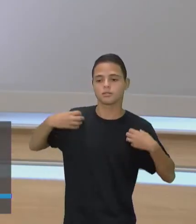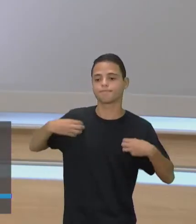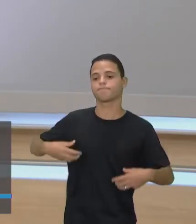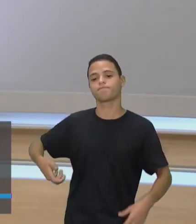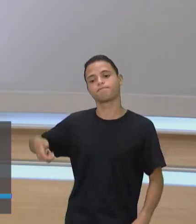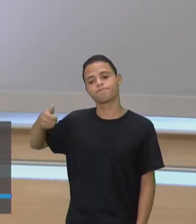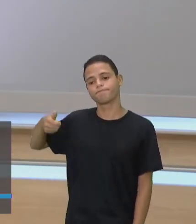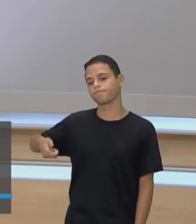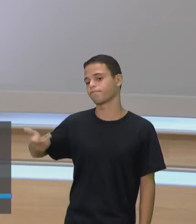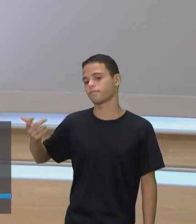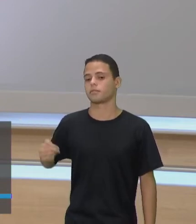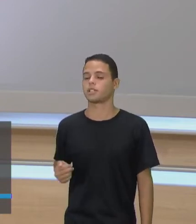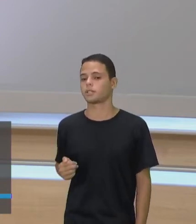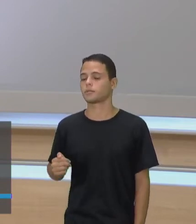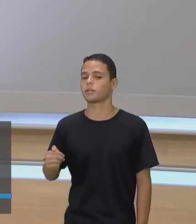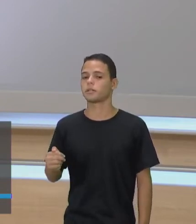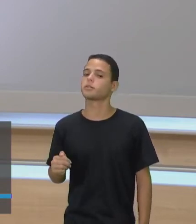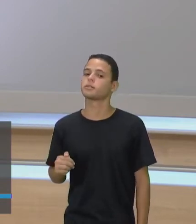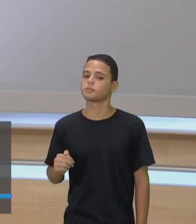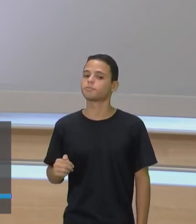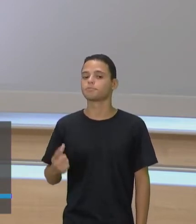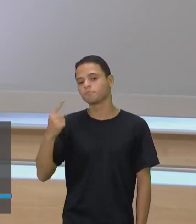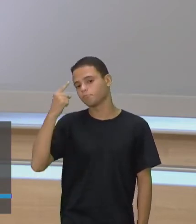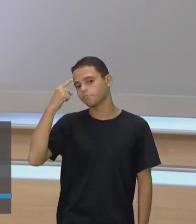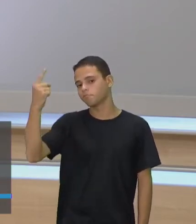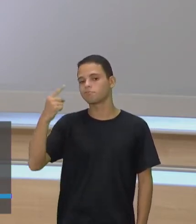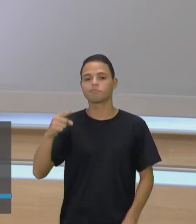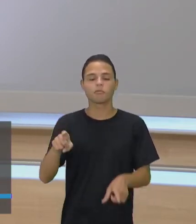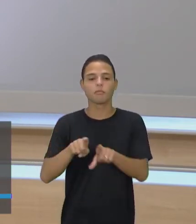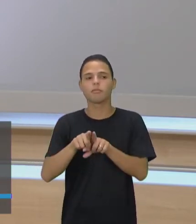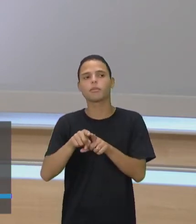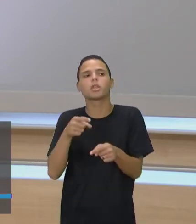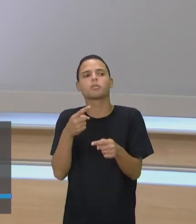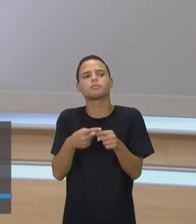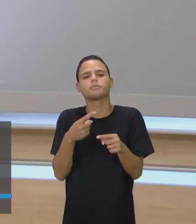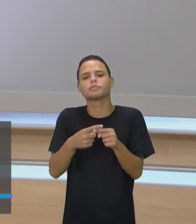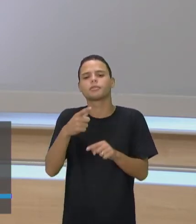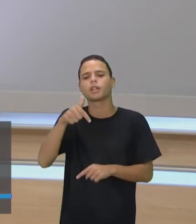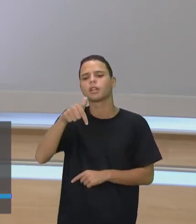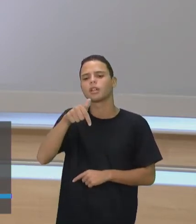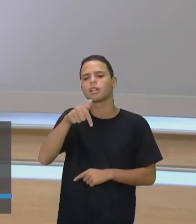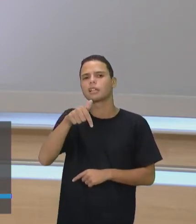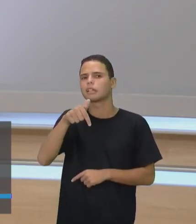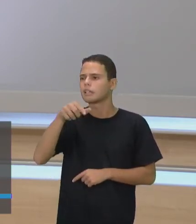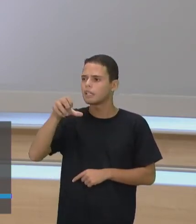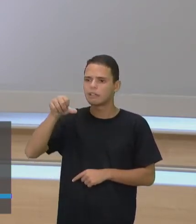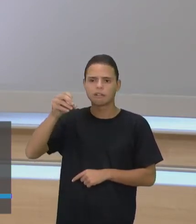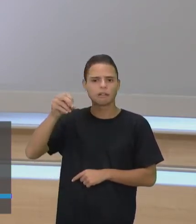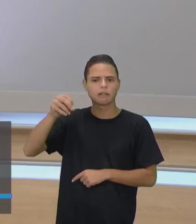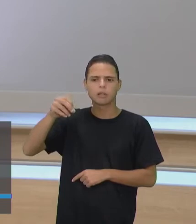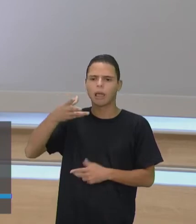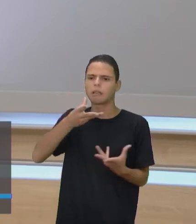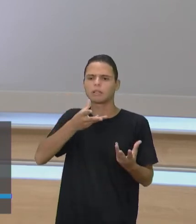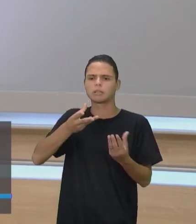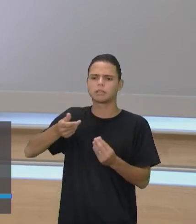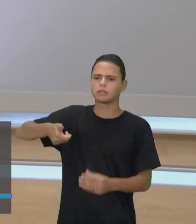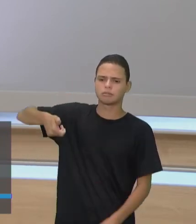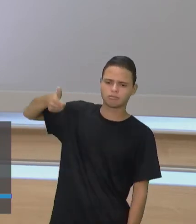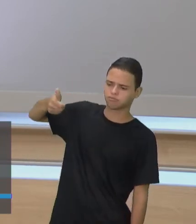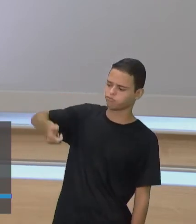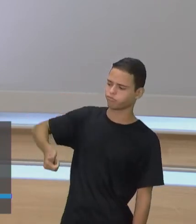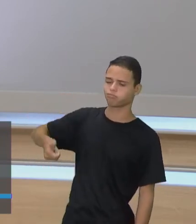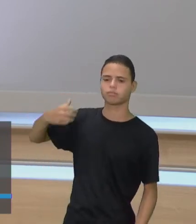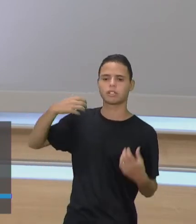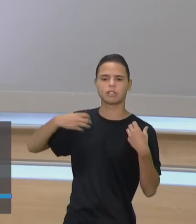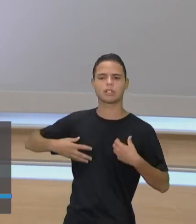Para justamente também pensando nessa questão, para que eu preciso de 790 bolsas se eu sou uma pessoa só,